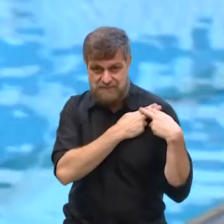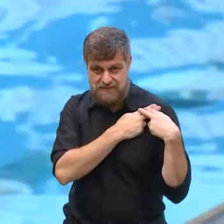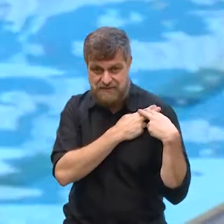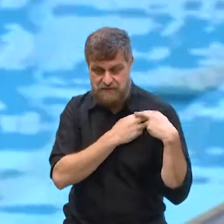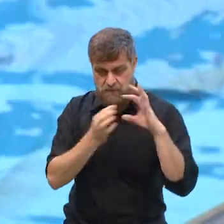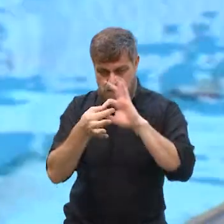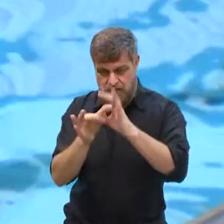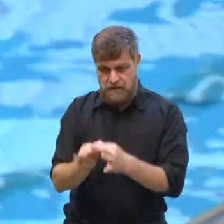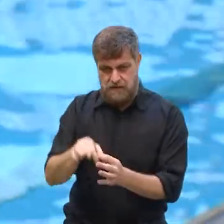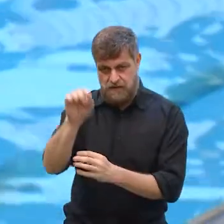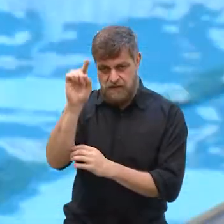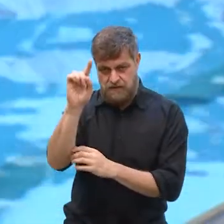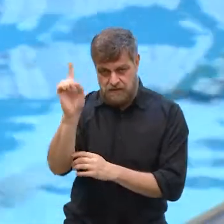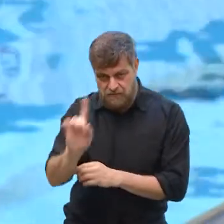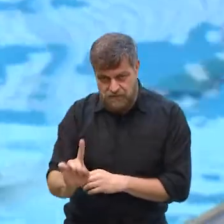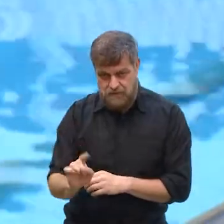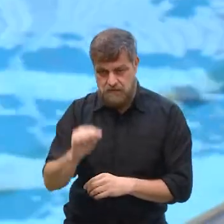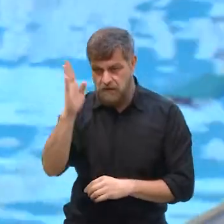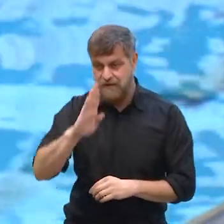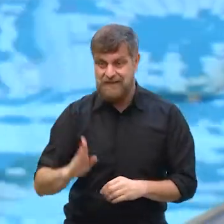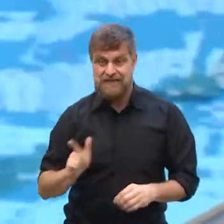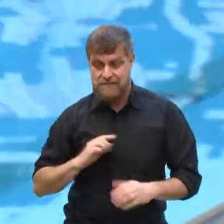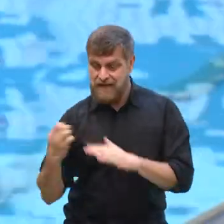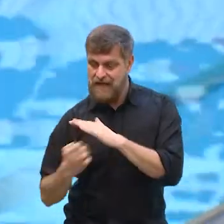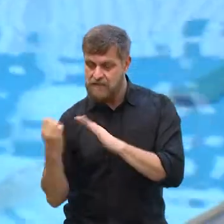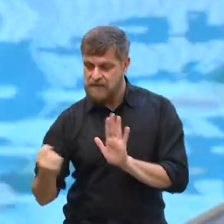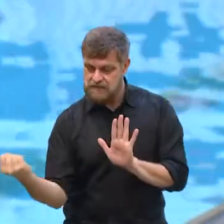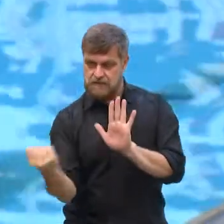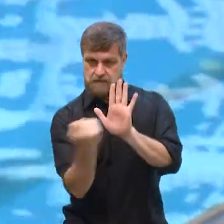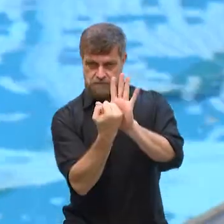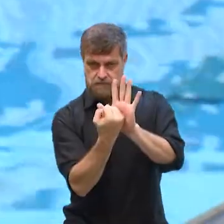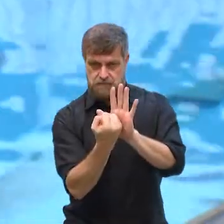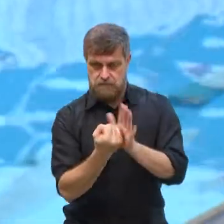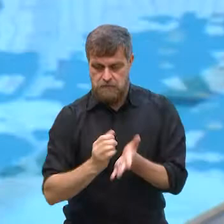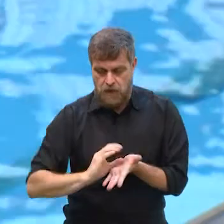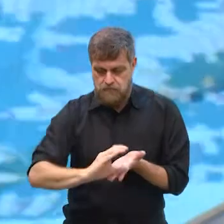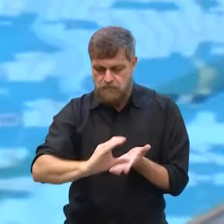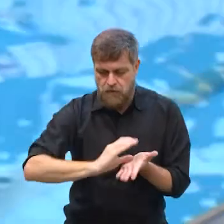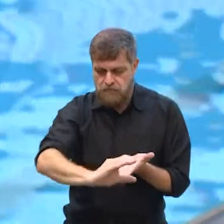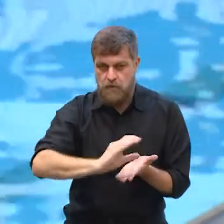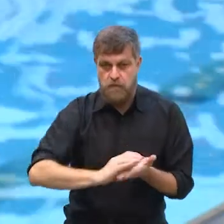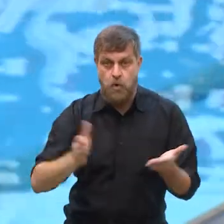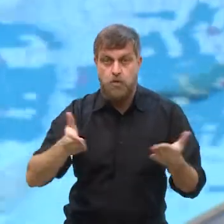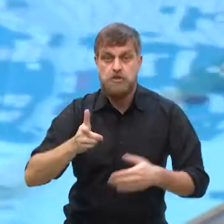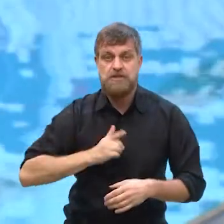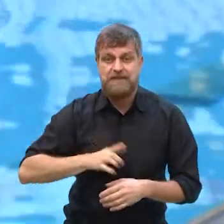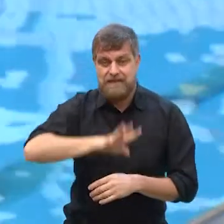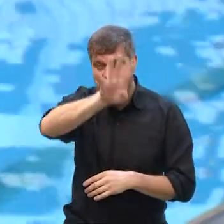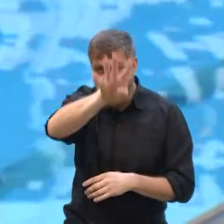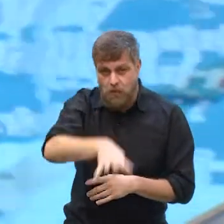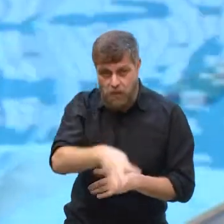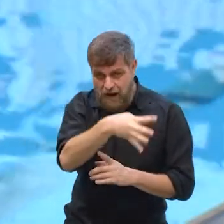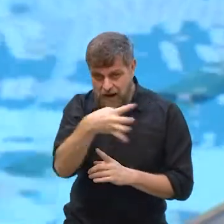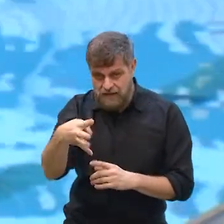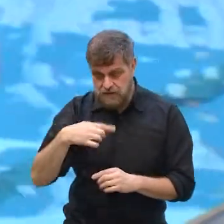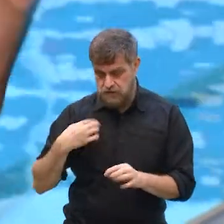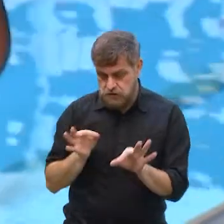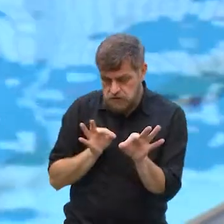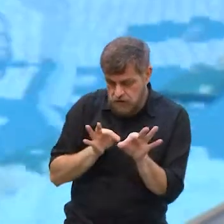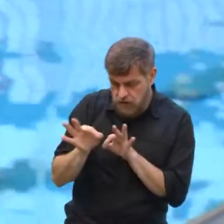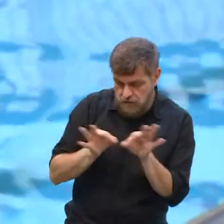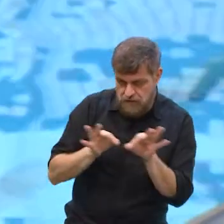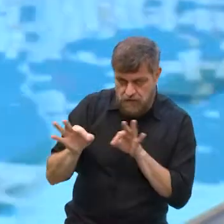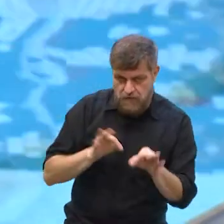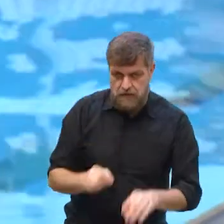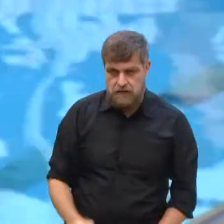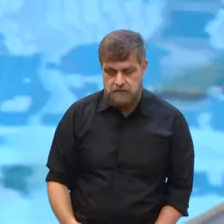Brasileiro, patrocinadores, né, do Comitê Paralímpico Brasileiro, hoje a gente tem um calendário, hoje a gente consegue se preparar para